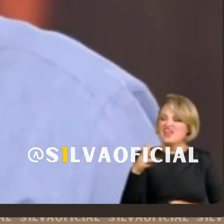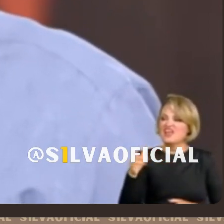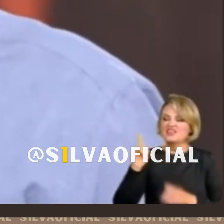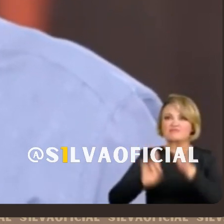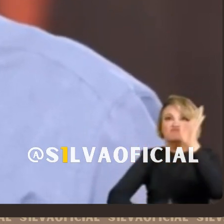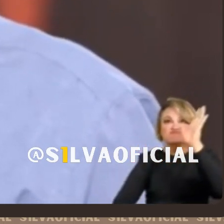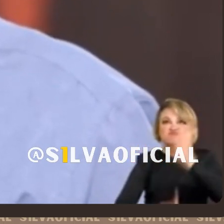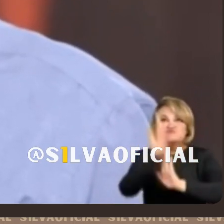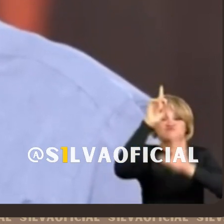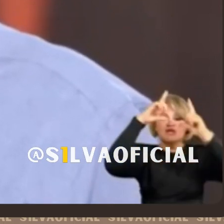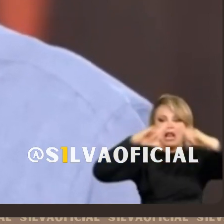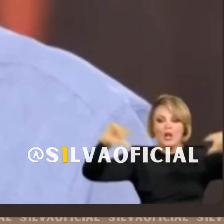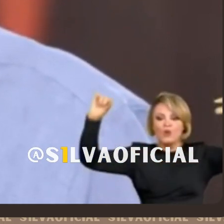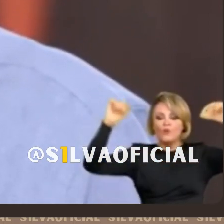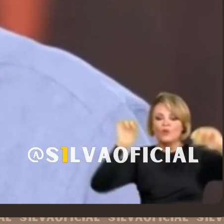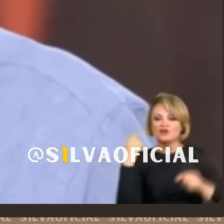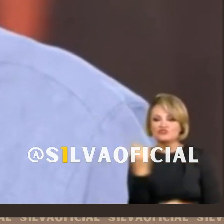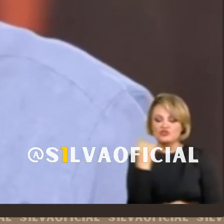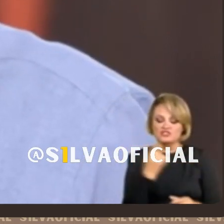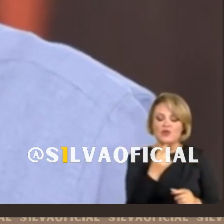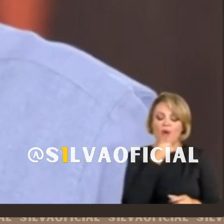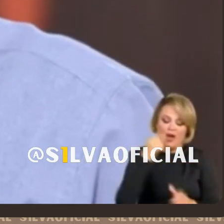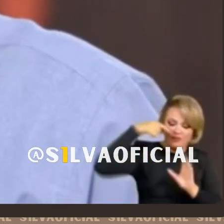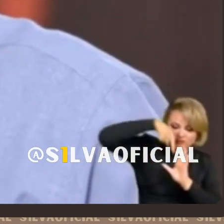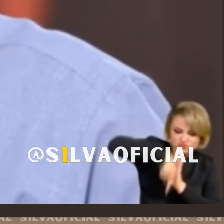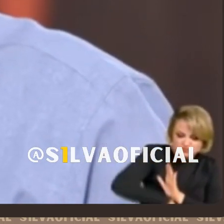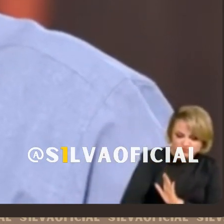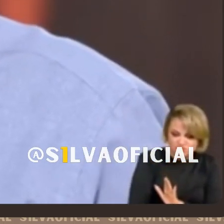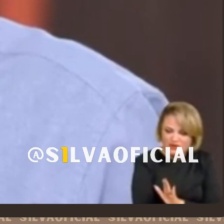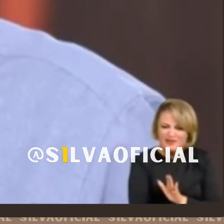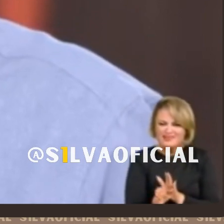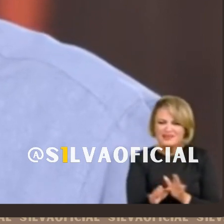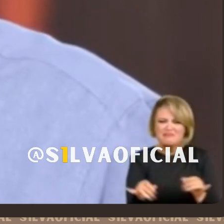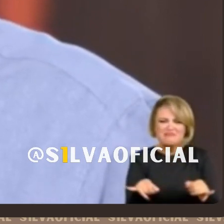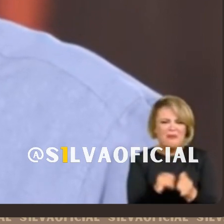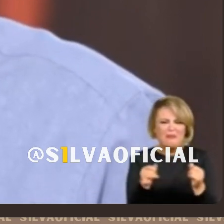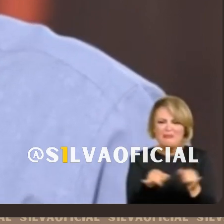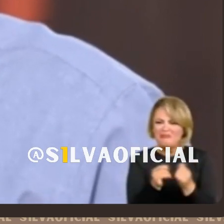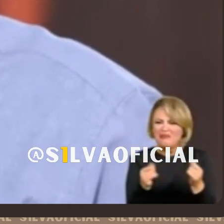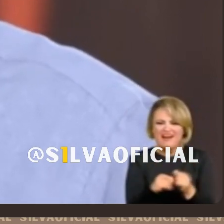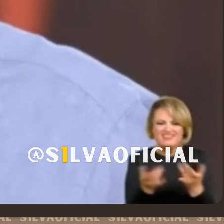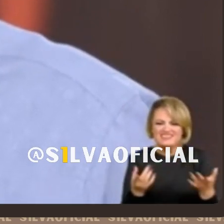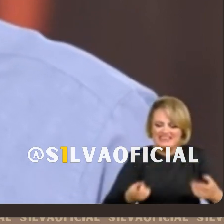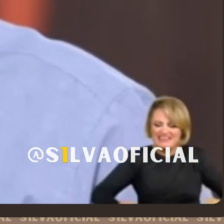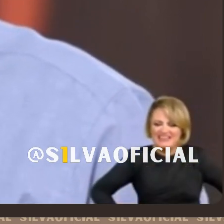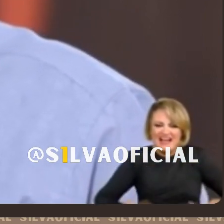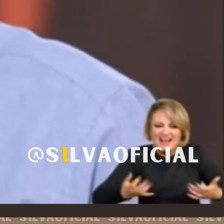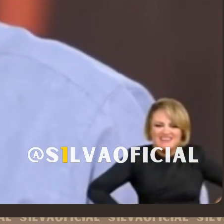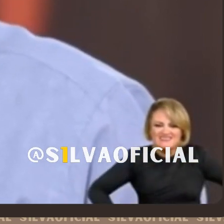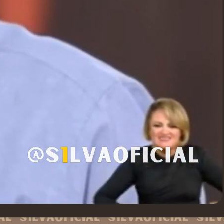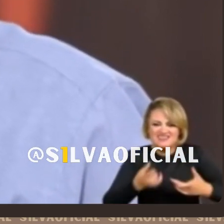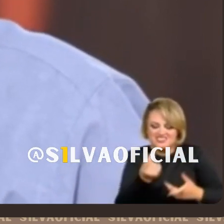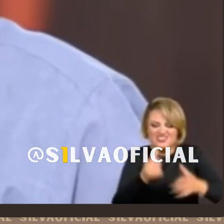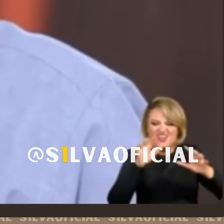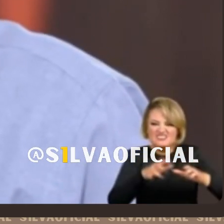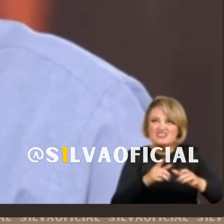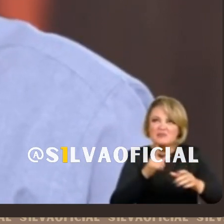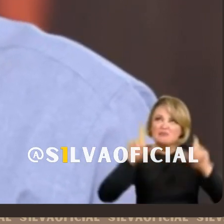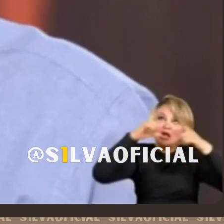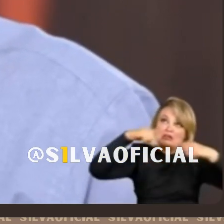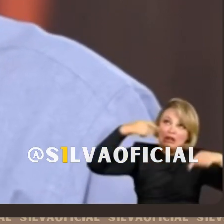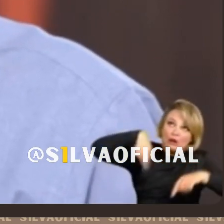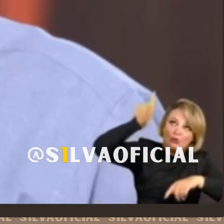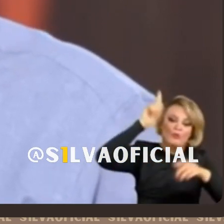Que estupidez humana é essa? Ou seja, nós estamos perdendo o sentimento, estamos perdendo consciência, estamos perdendo, sabe, aquilo